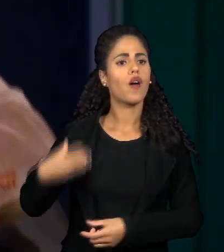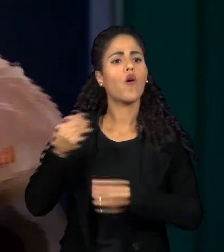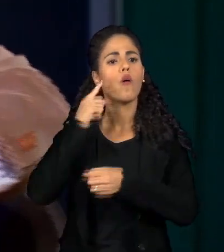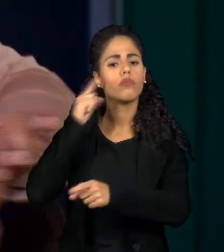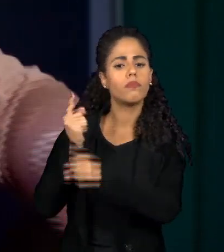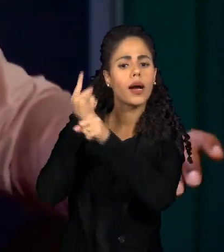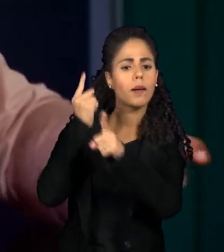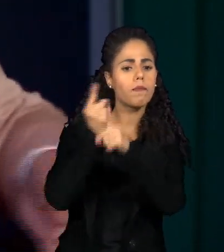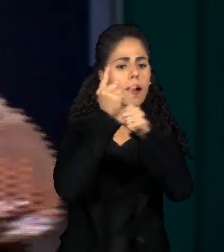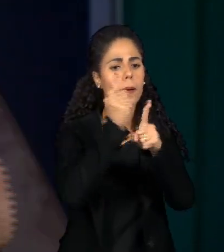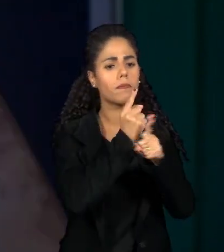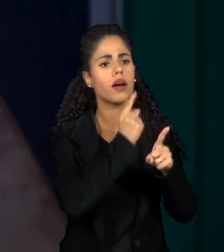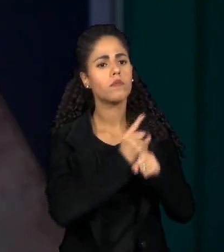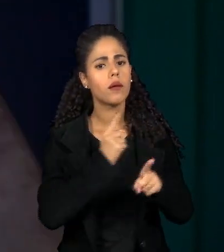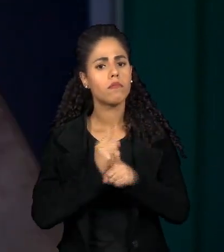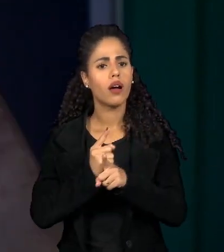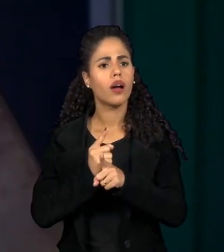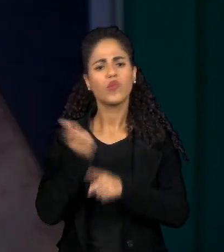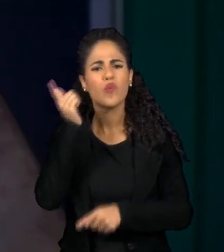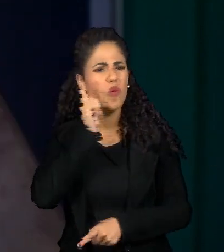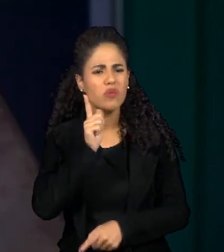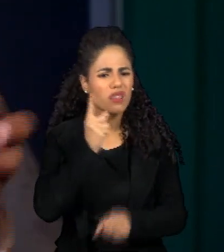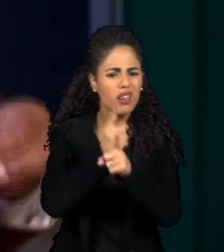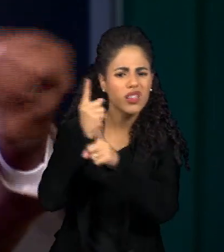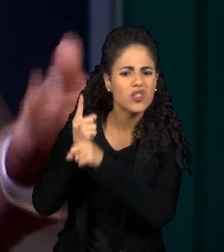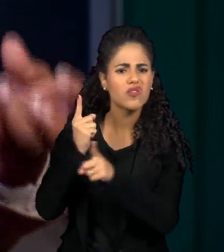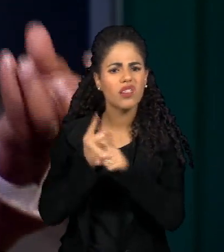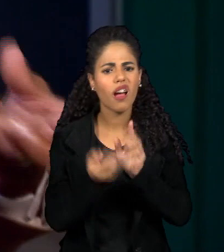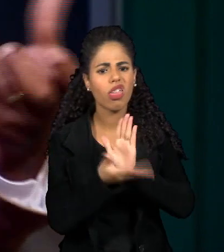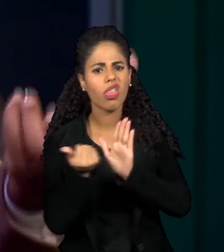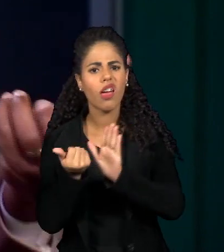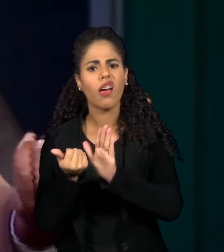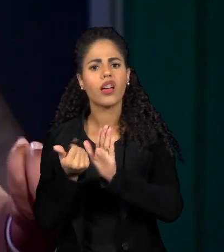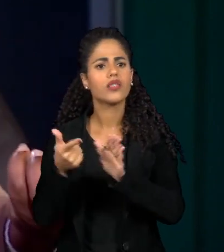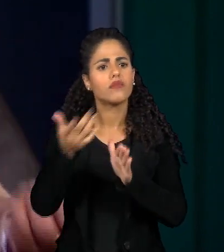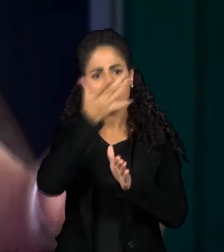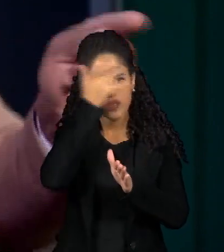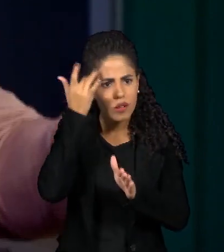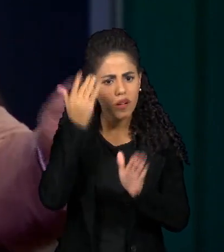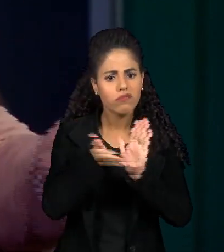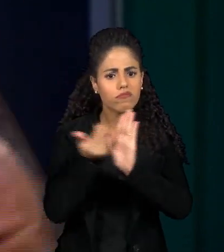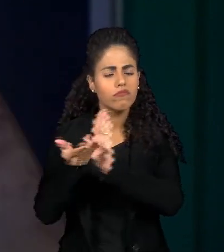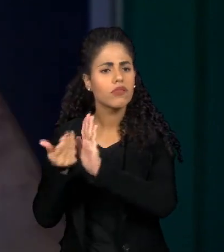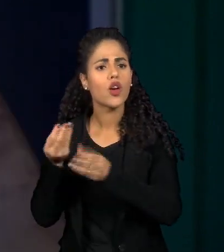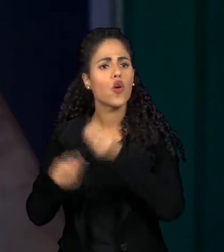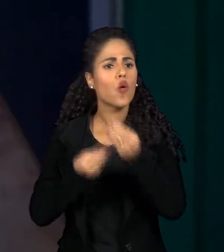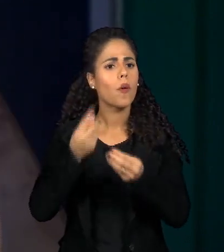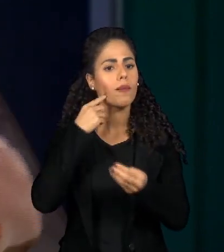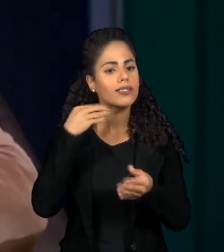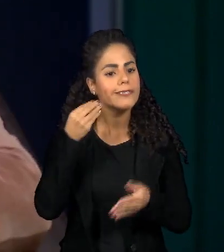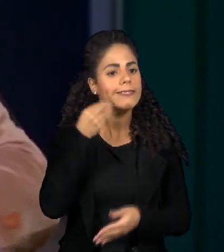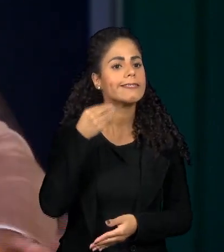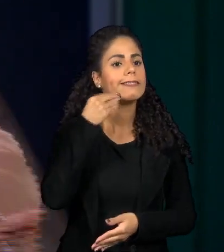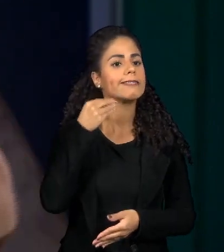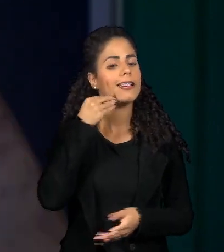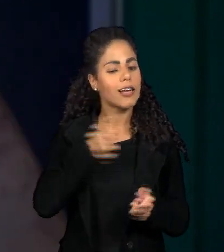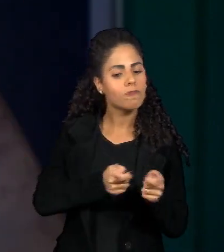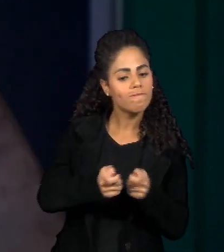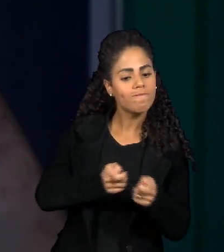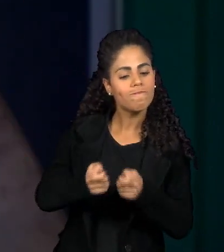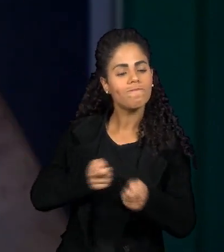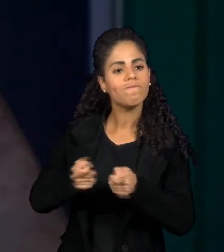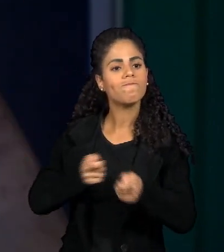identificar essas exclusões, o poder público não consegue produzir alguns mecanismos para interferir na manifestação